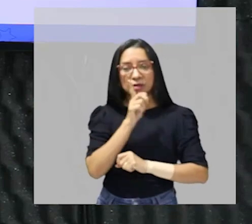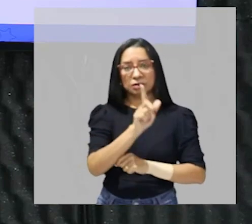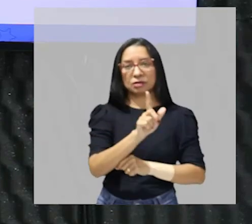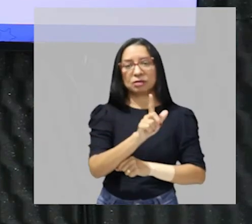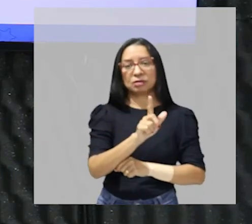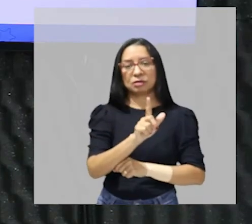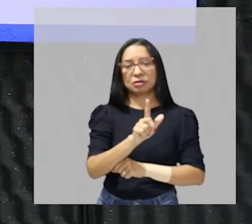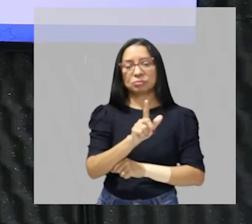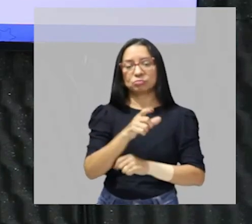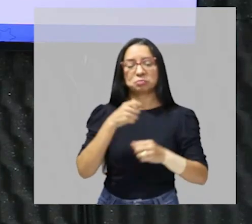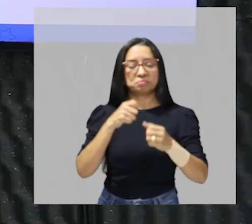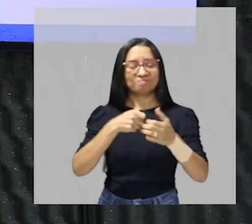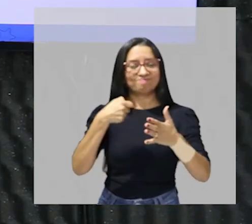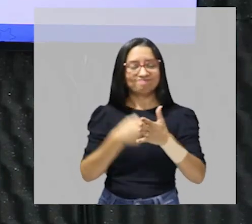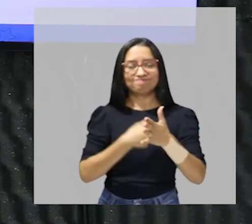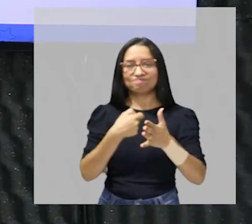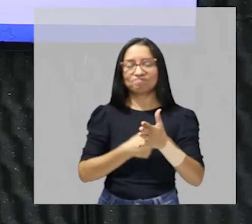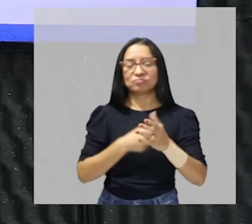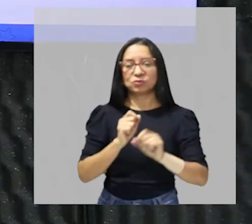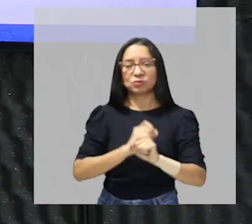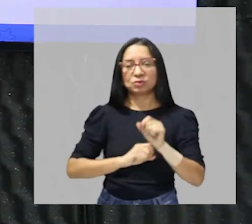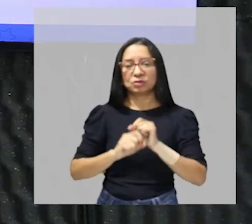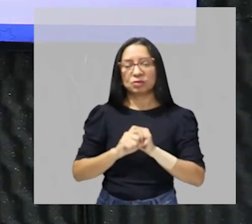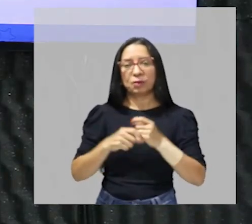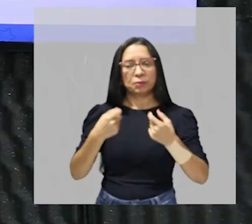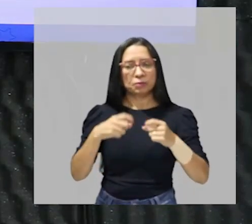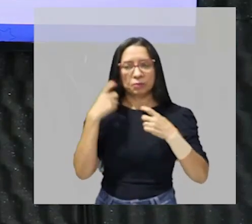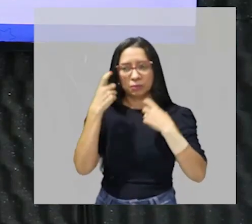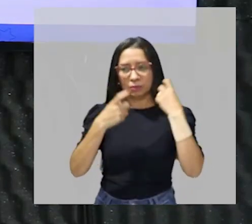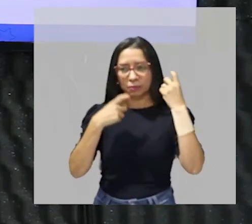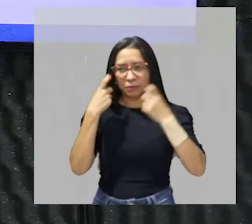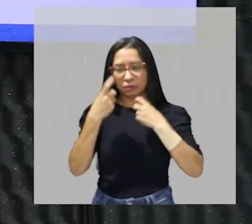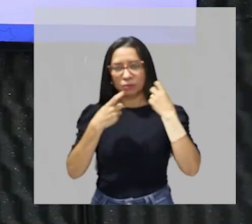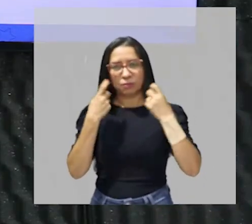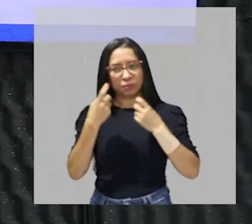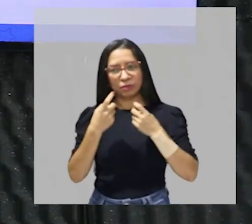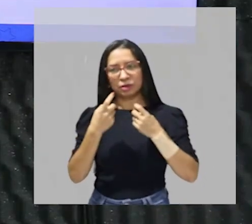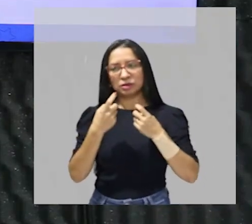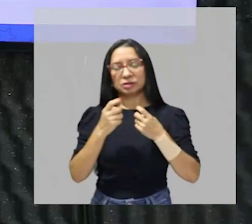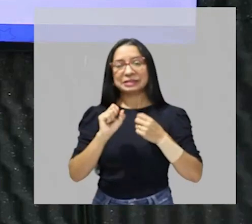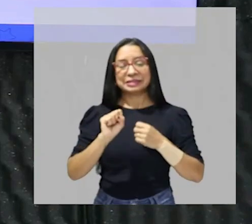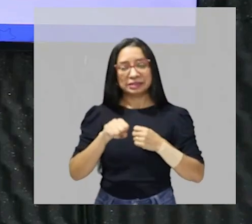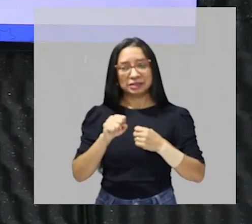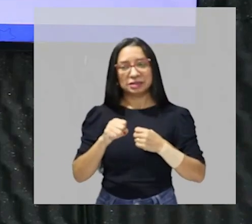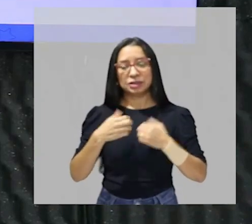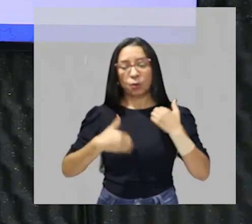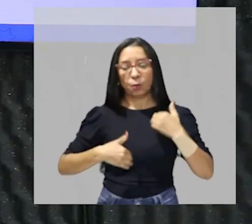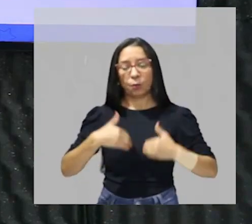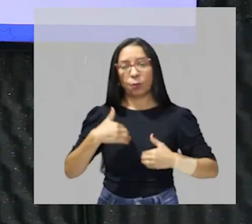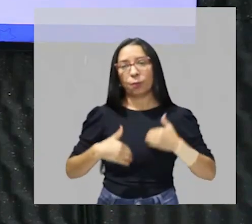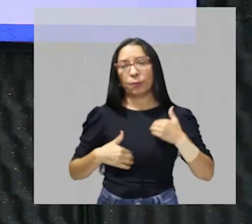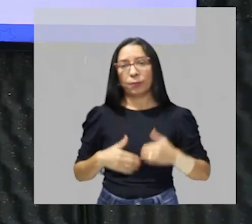sem precisar... vai se preocupar com a integridade física da pessoa.